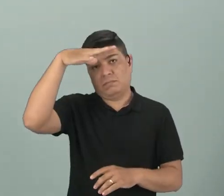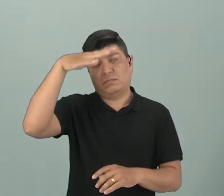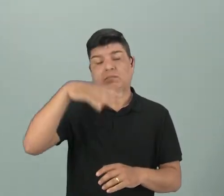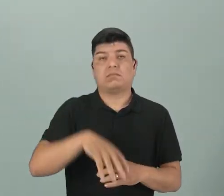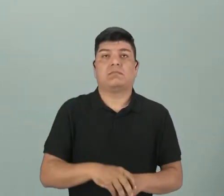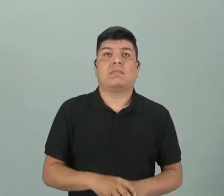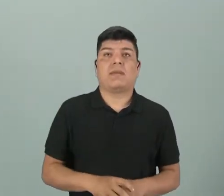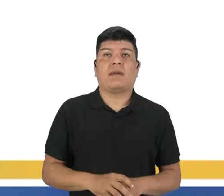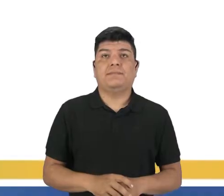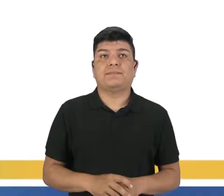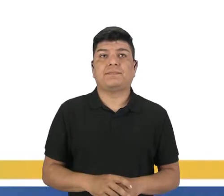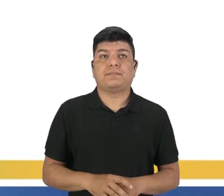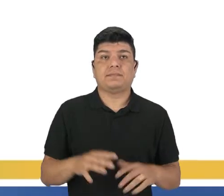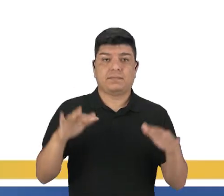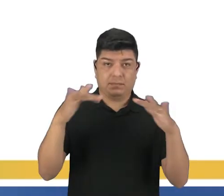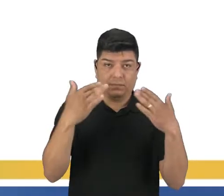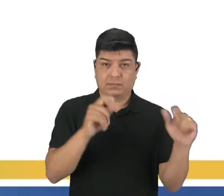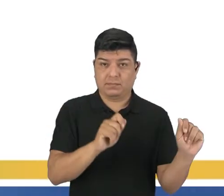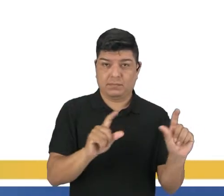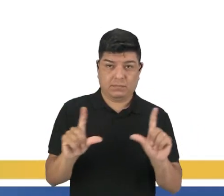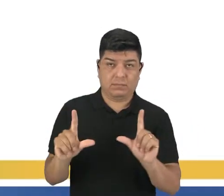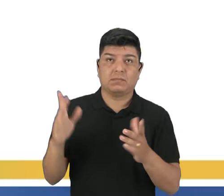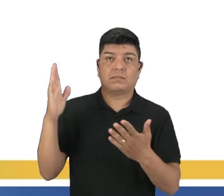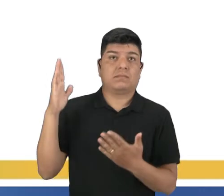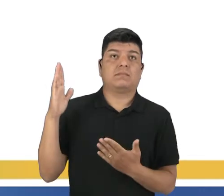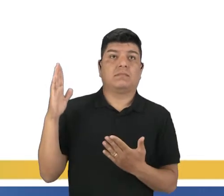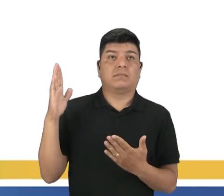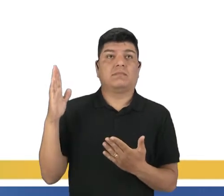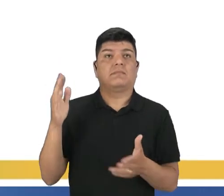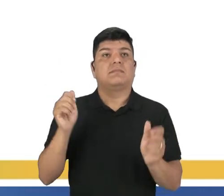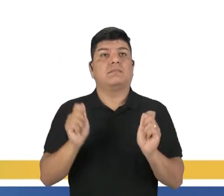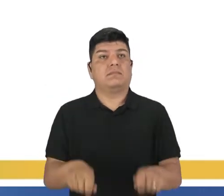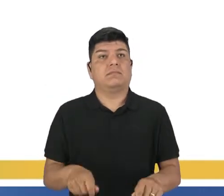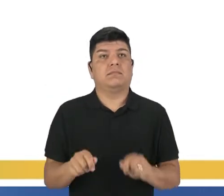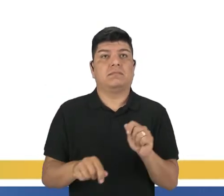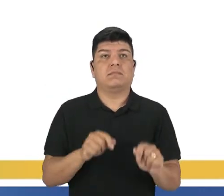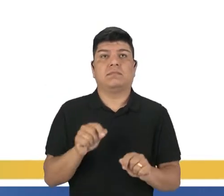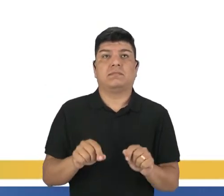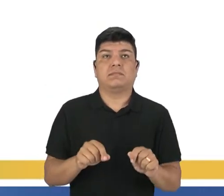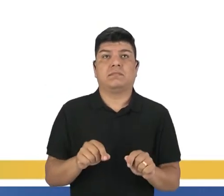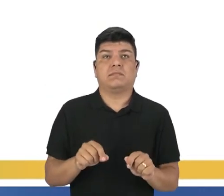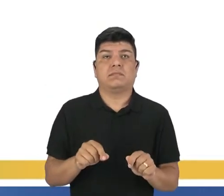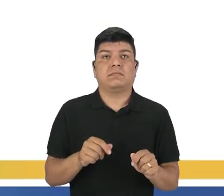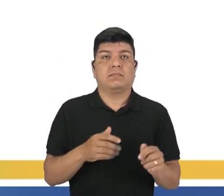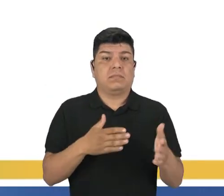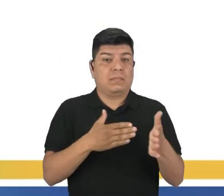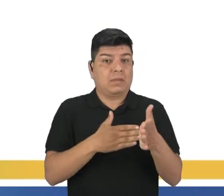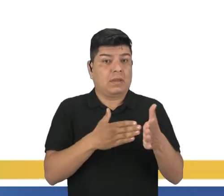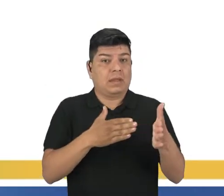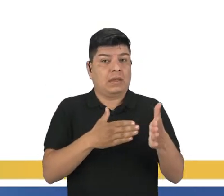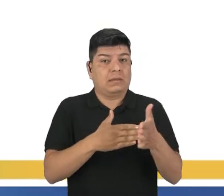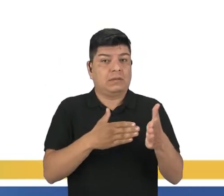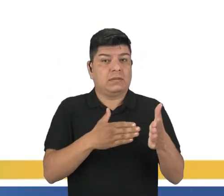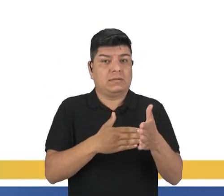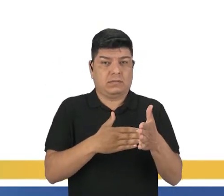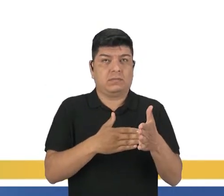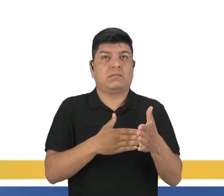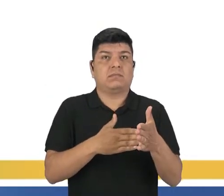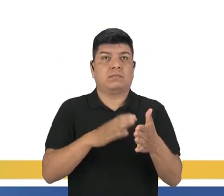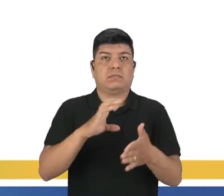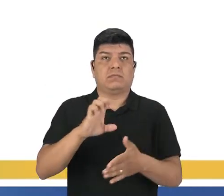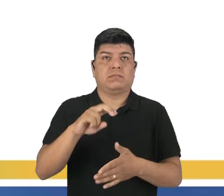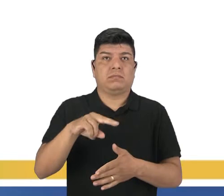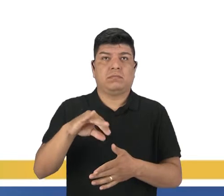à iluminação. Acompanhe comigo na tela. Ela pode ser, ela pode delimitar o